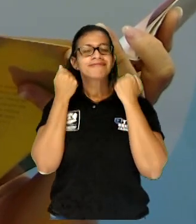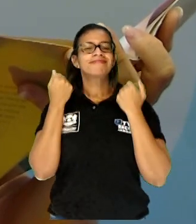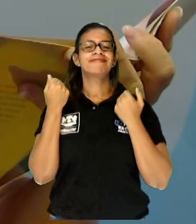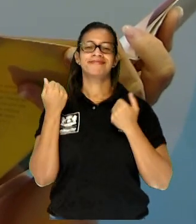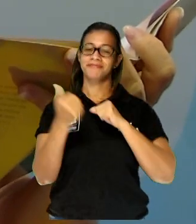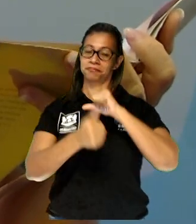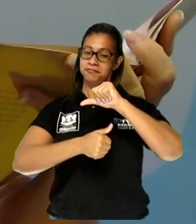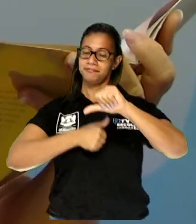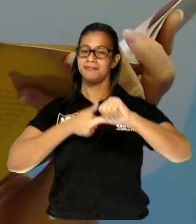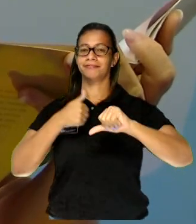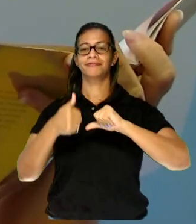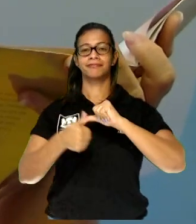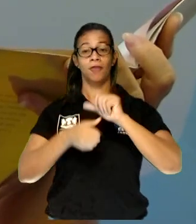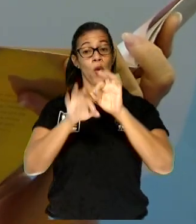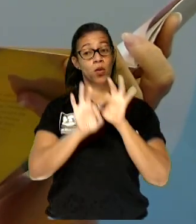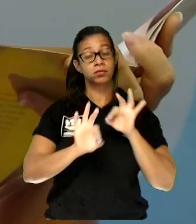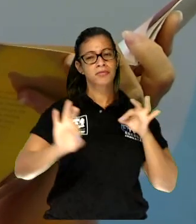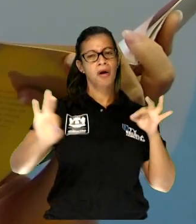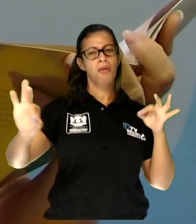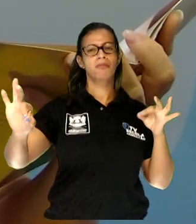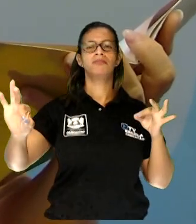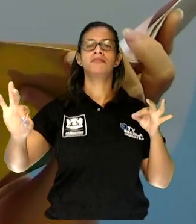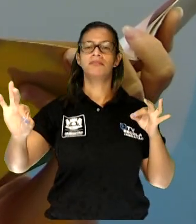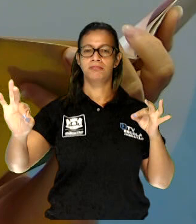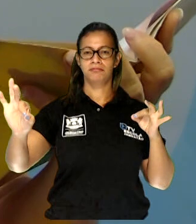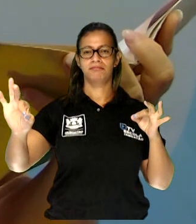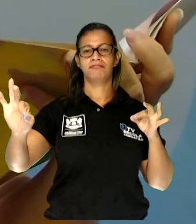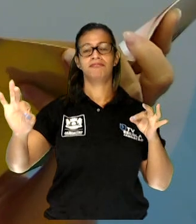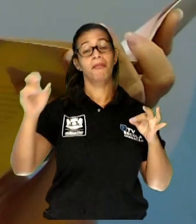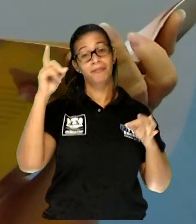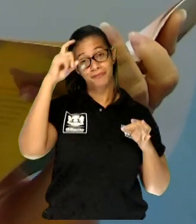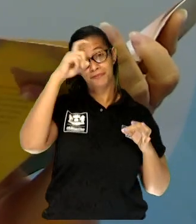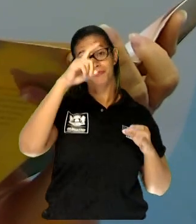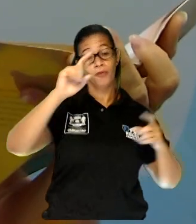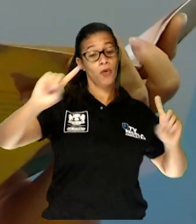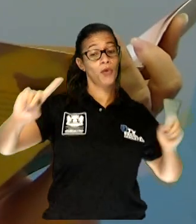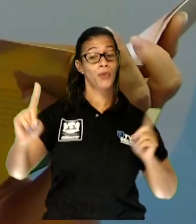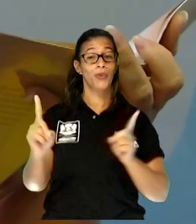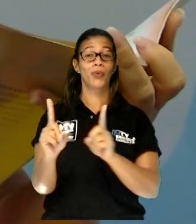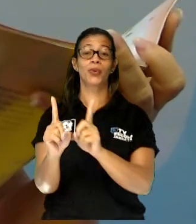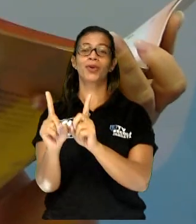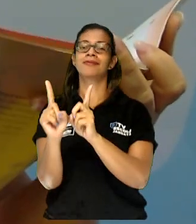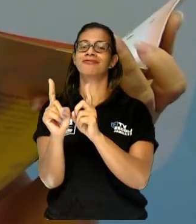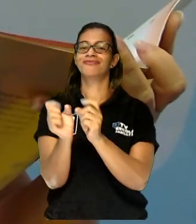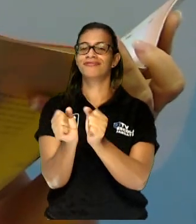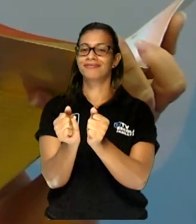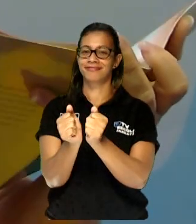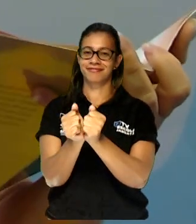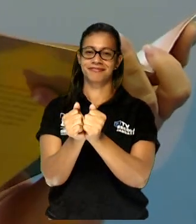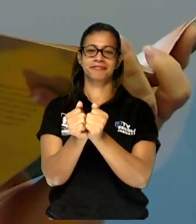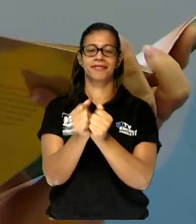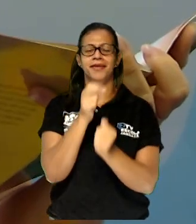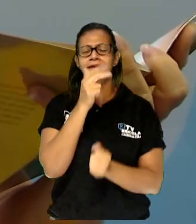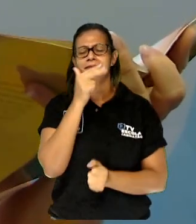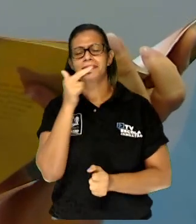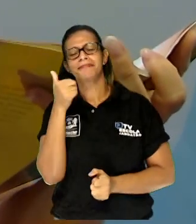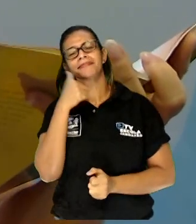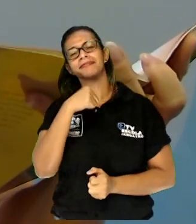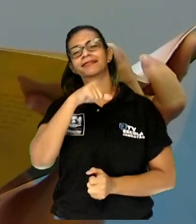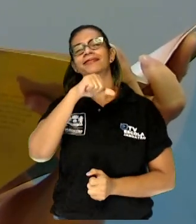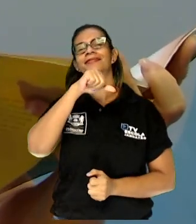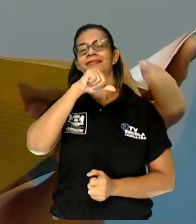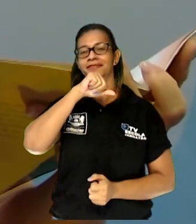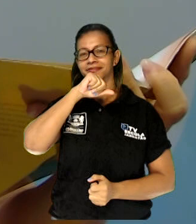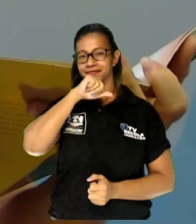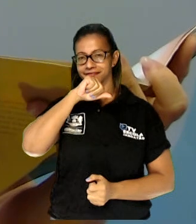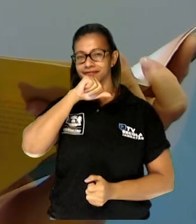mais caro. Fazemos de tudo para cheirá-la e para estar ao seu lado. Ah, cheiro de mãe deve ser mesmo